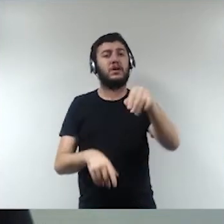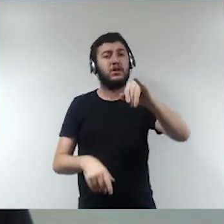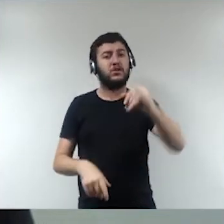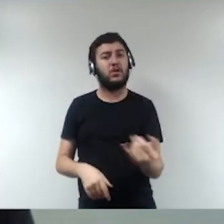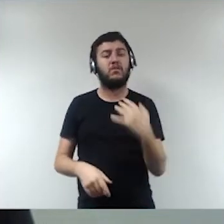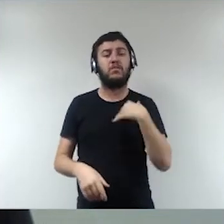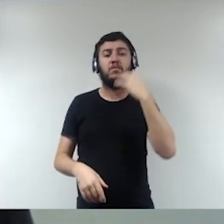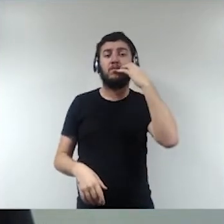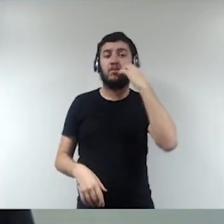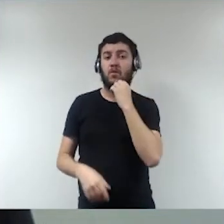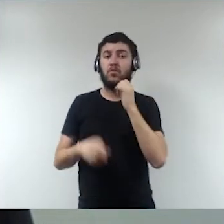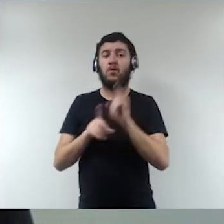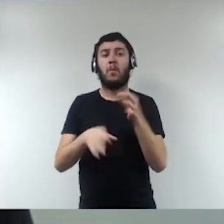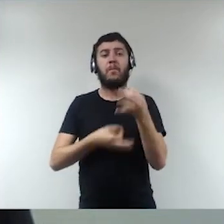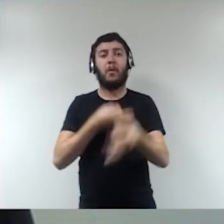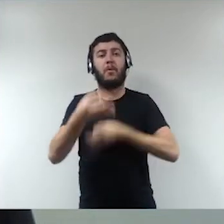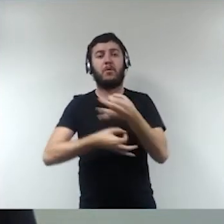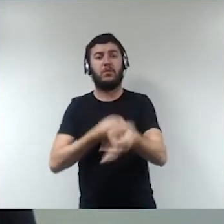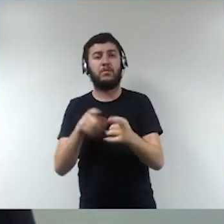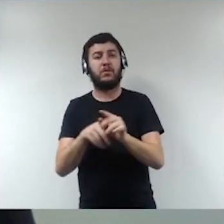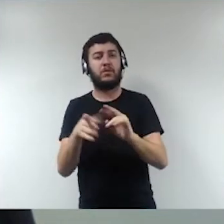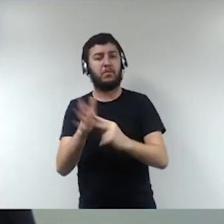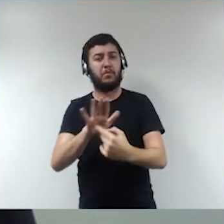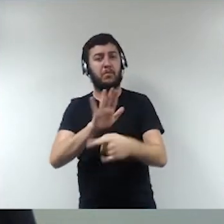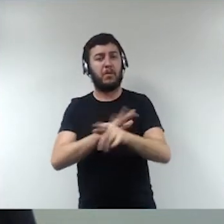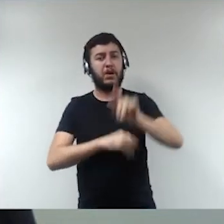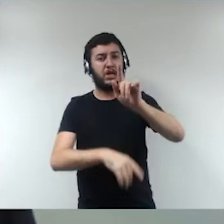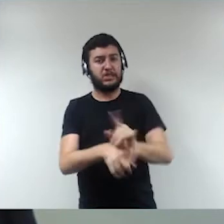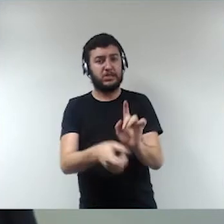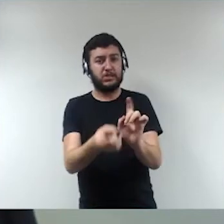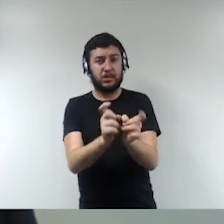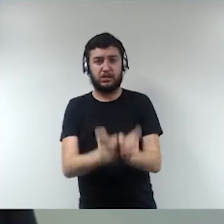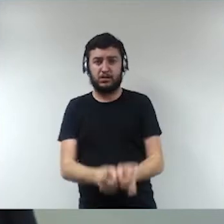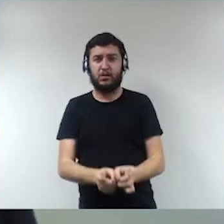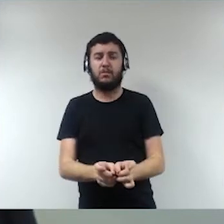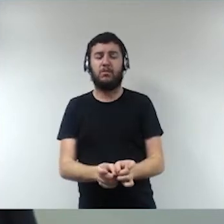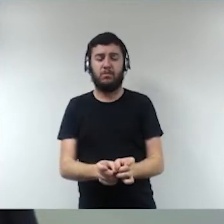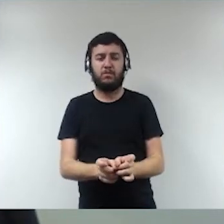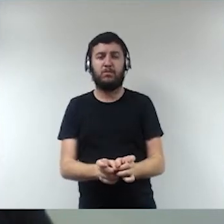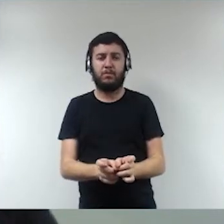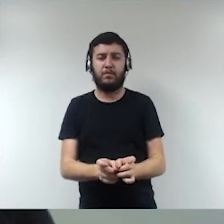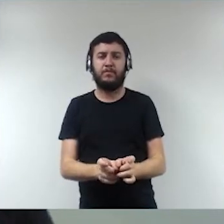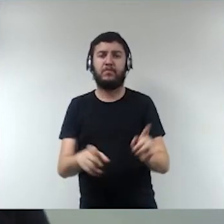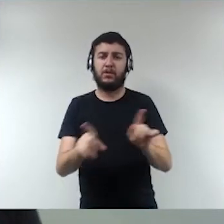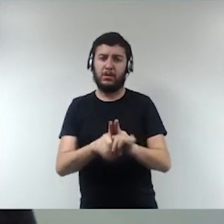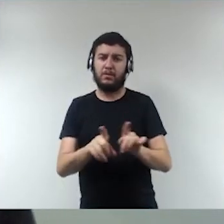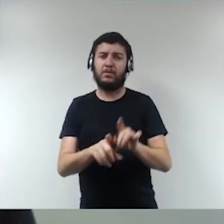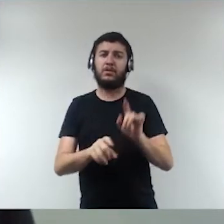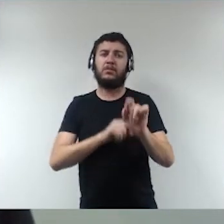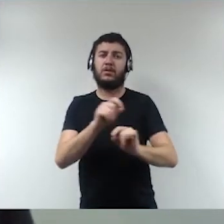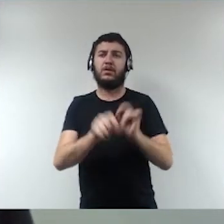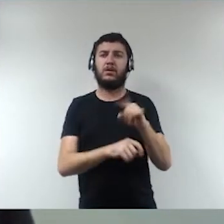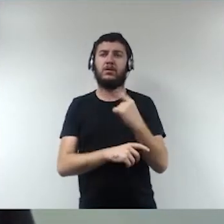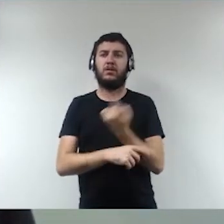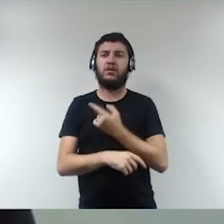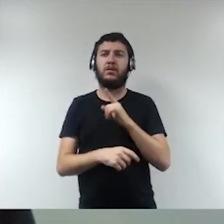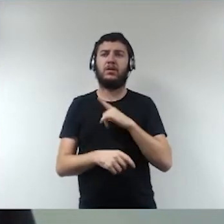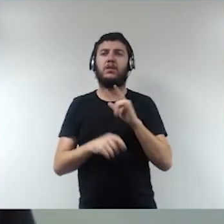eu acho que é muito mais de ordem de gestão do que trazendo uma